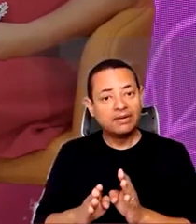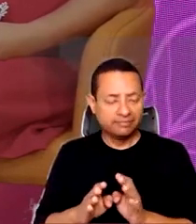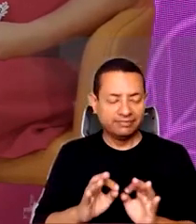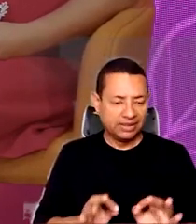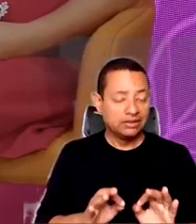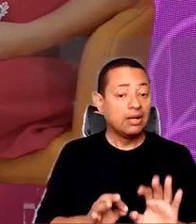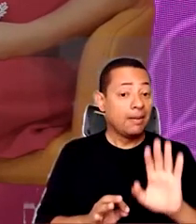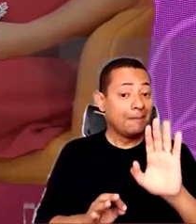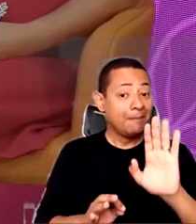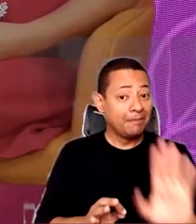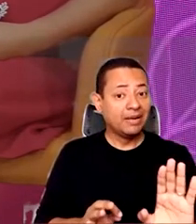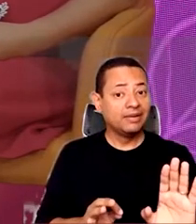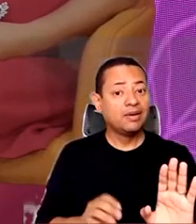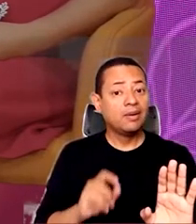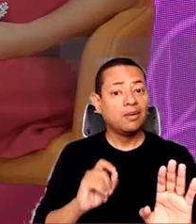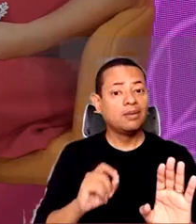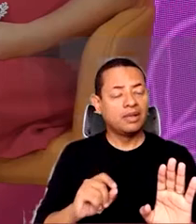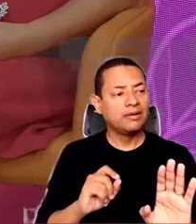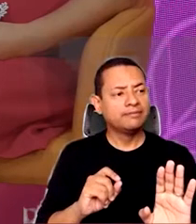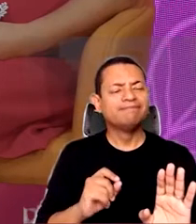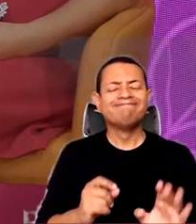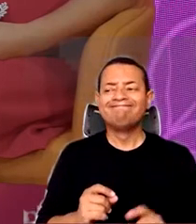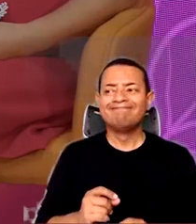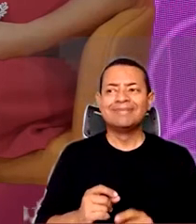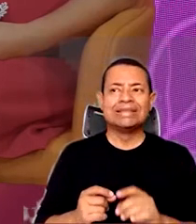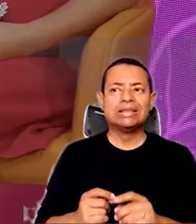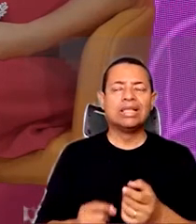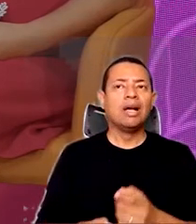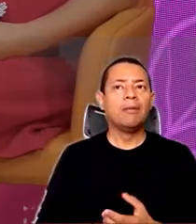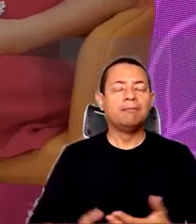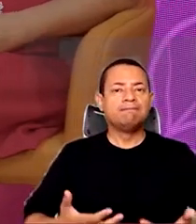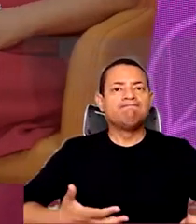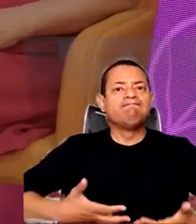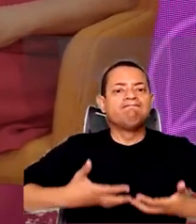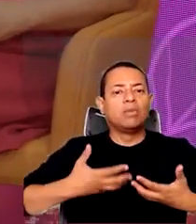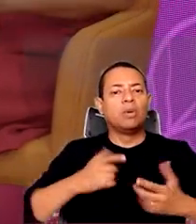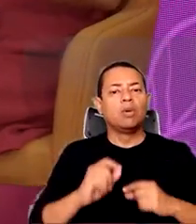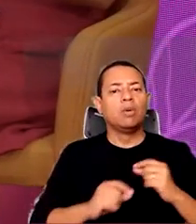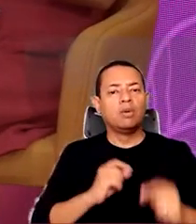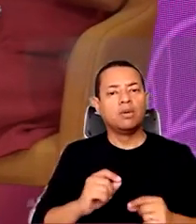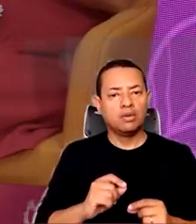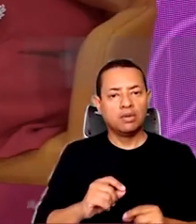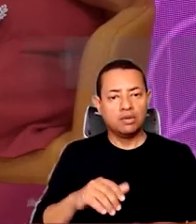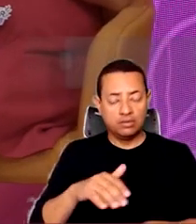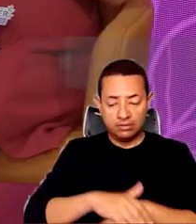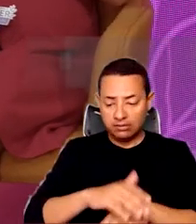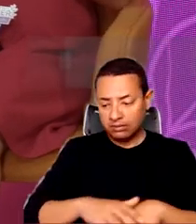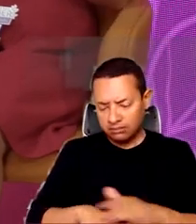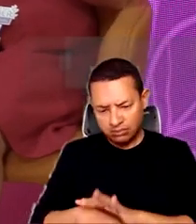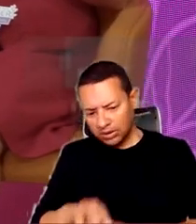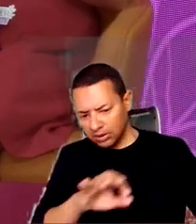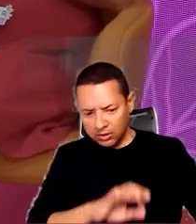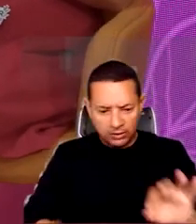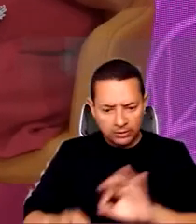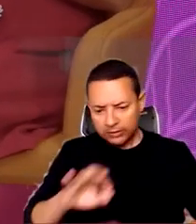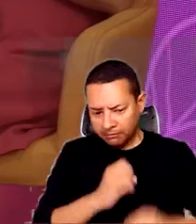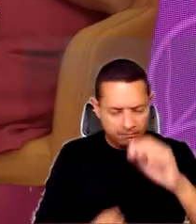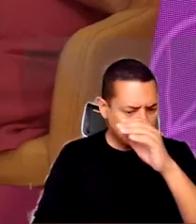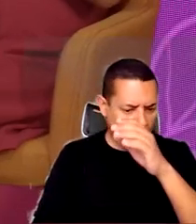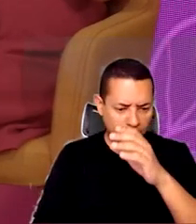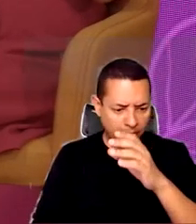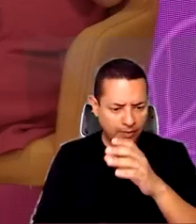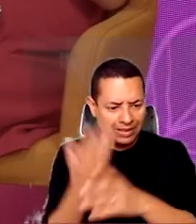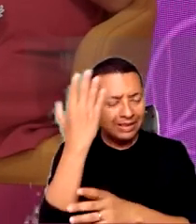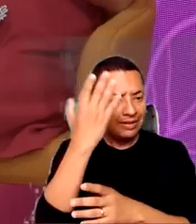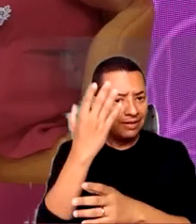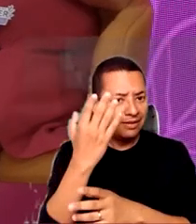mas o que tá por detrás hoje é o que motiva Porque como a min a mão de obra que faz esses produtos que